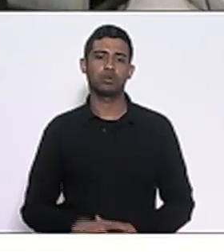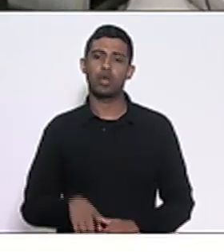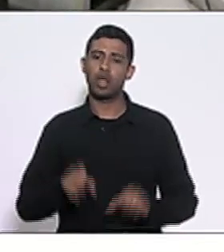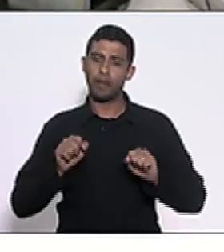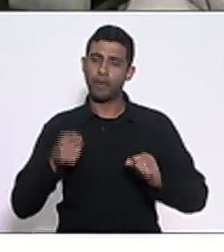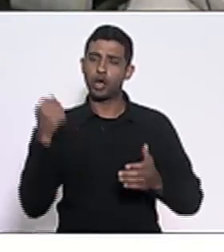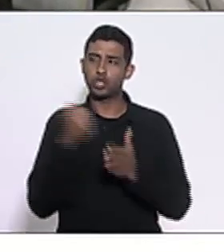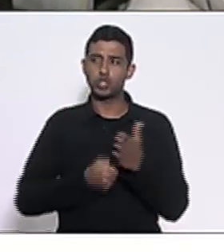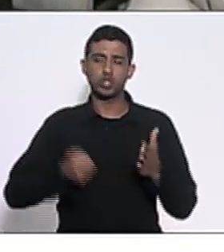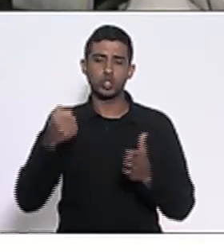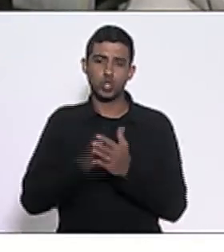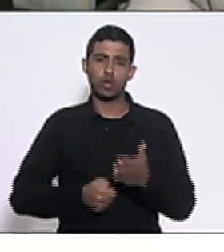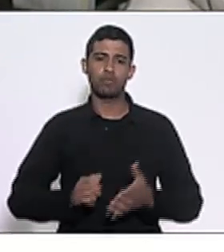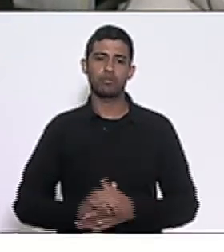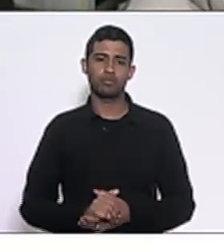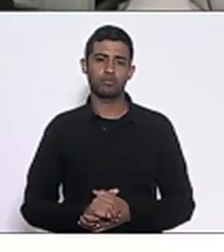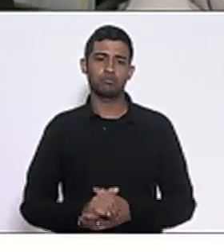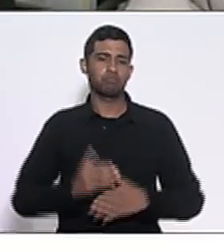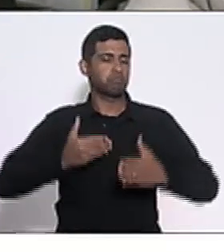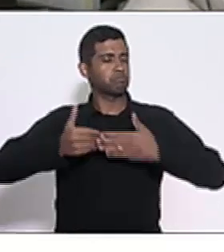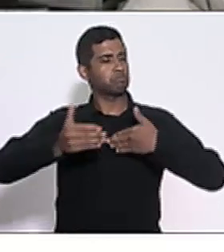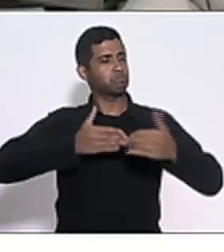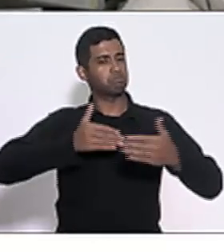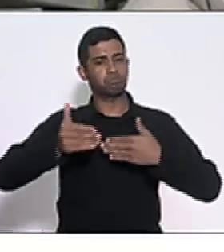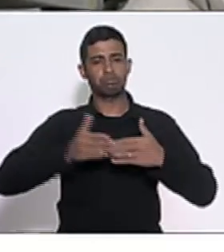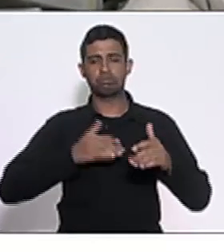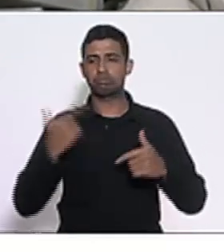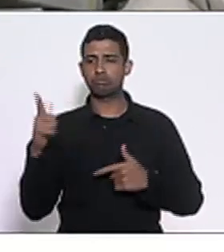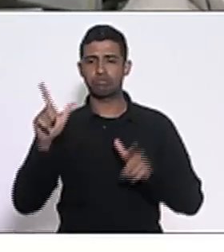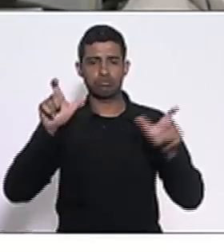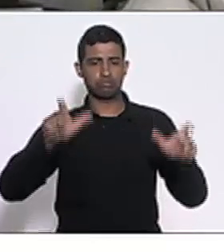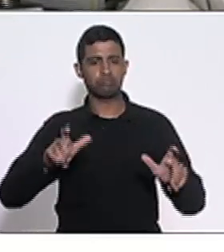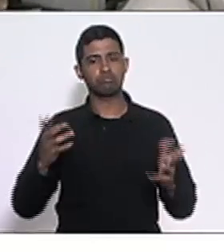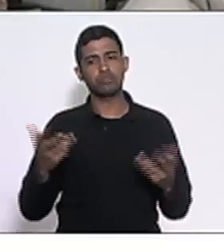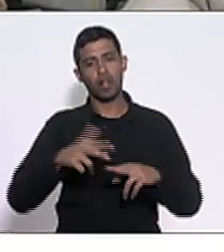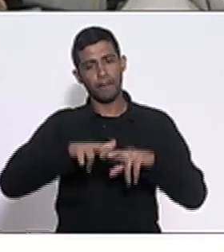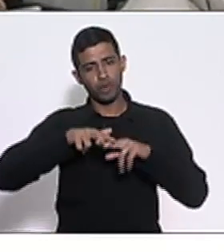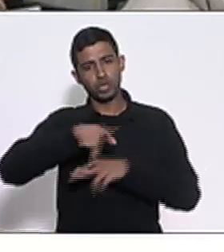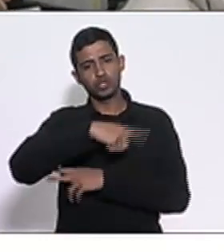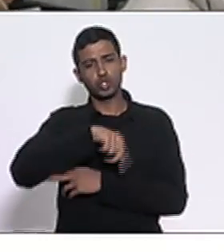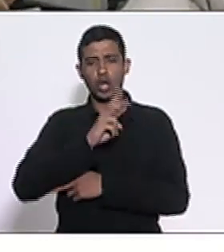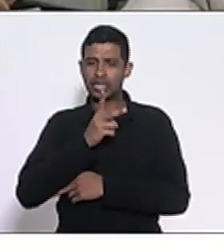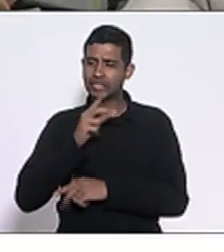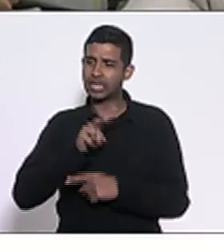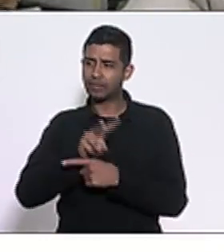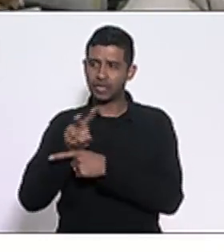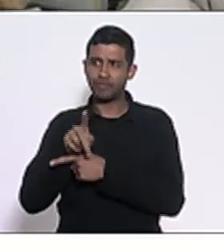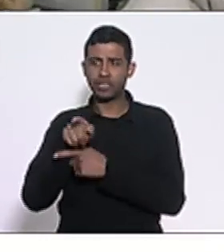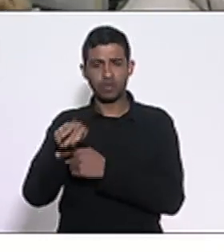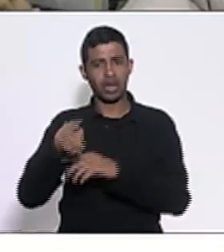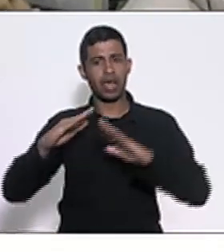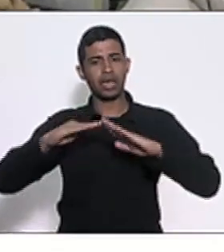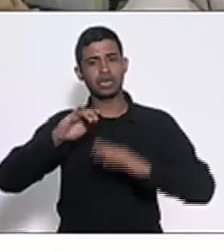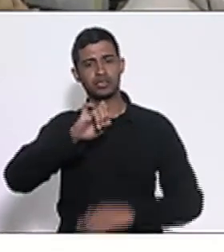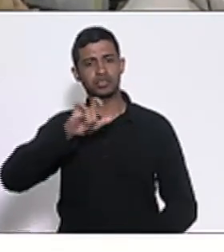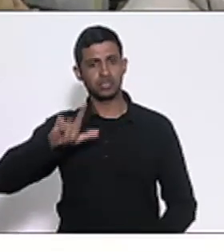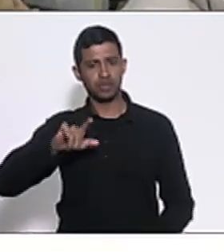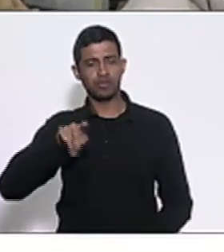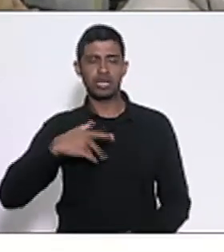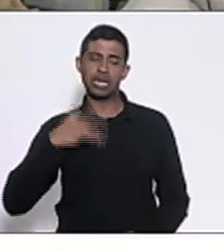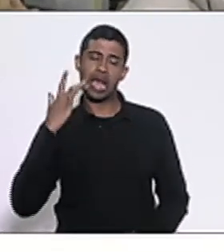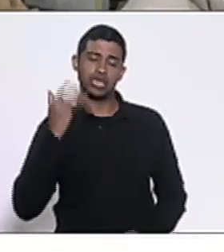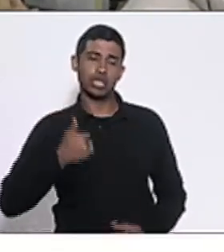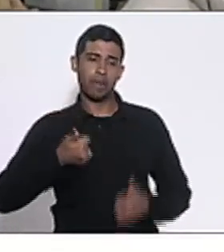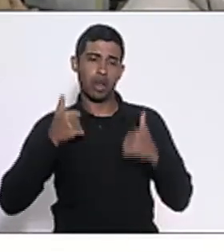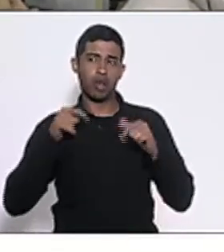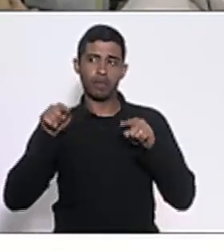isso, diferentemente de qualquer outro local. Por isso que a gente sempre defendeu que ele ficasse na Casa Civil e achamos que esse é o melhor caminho para